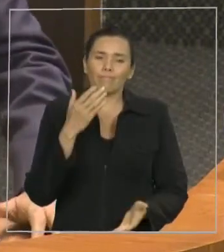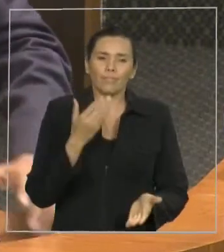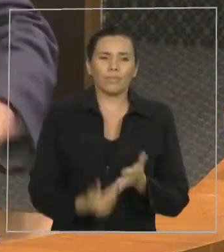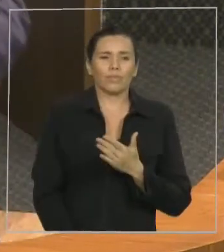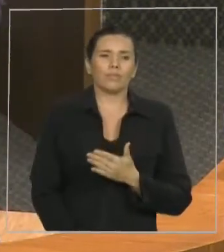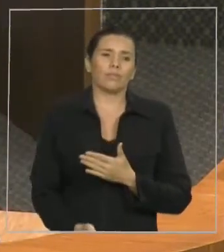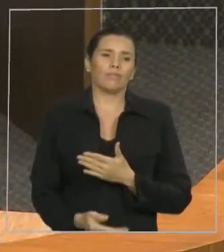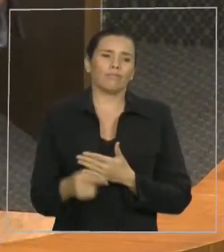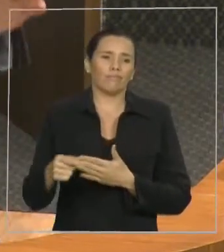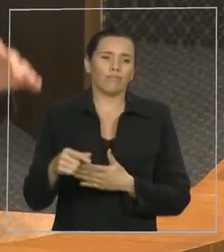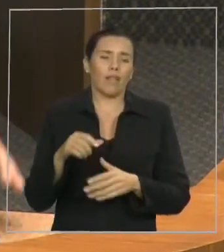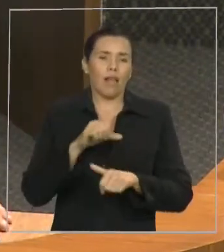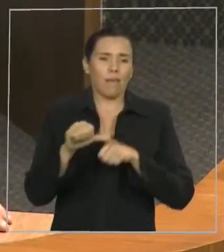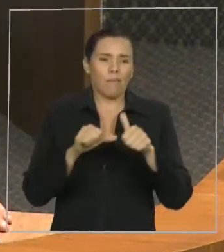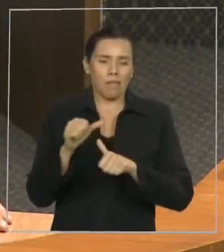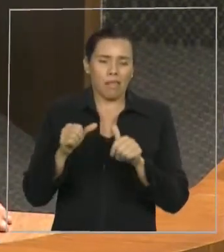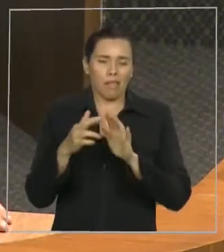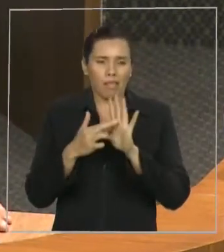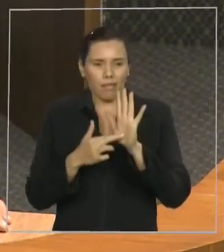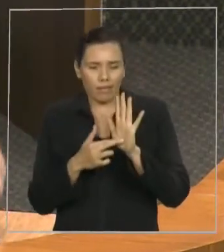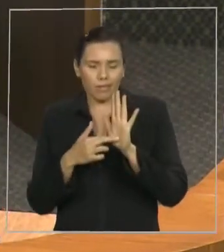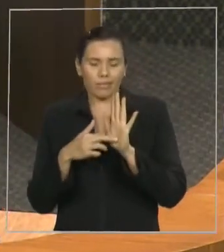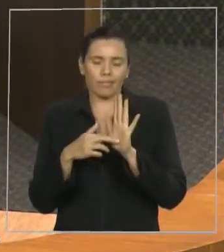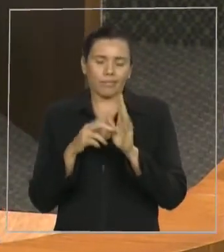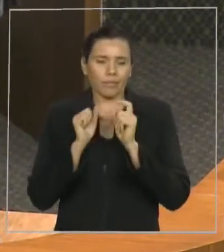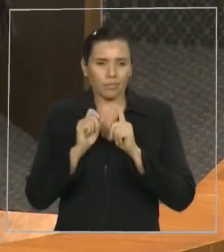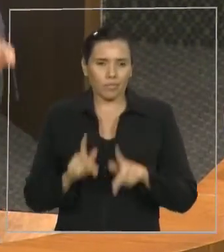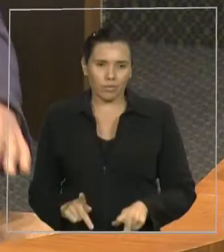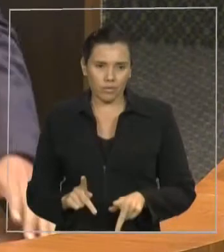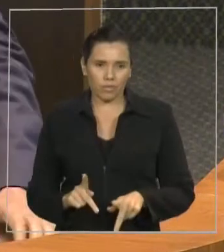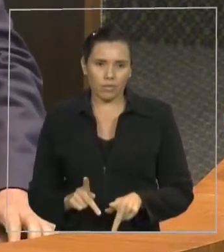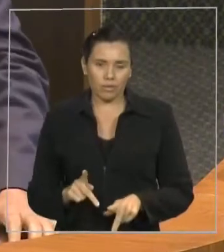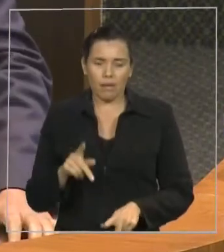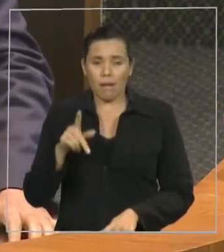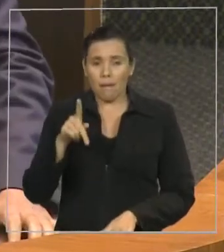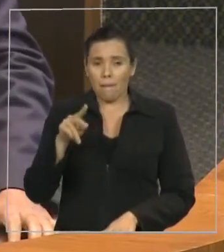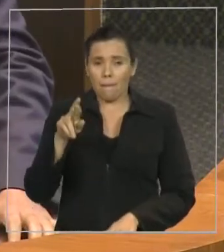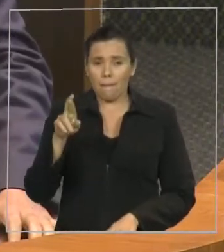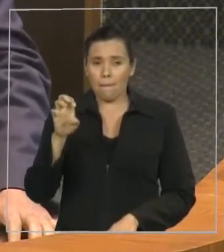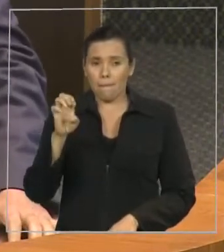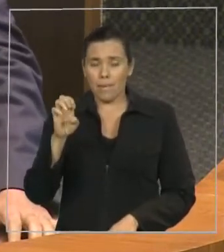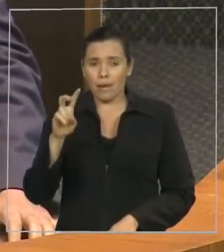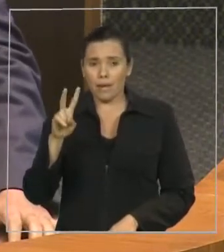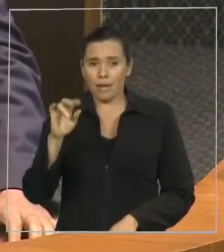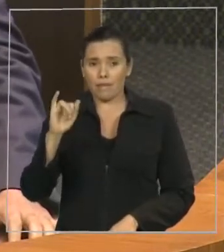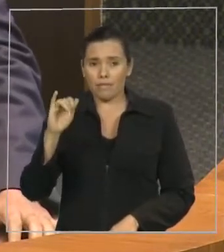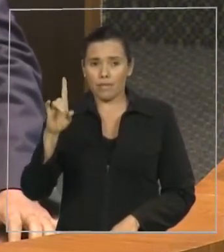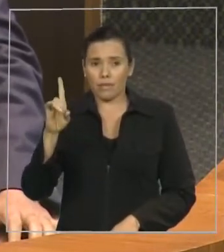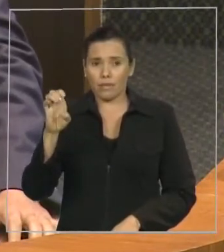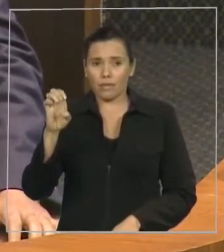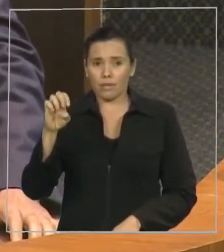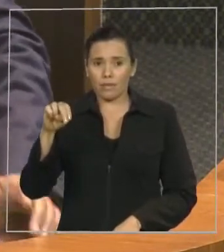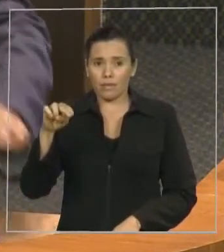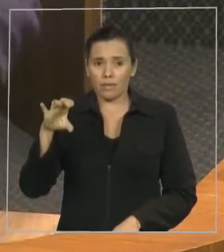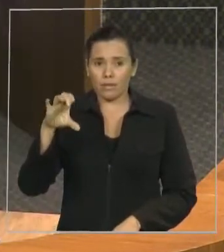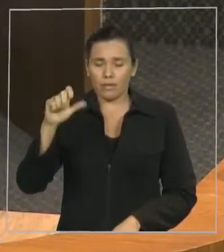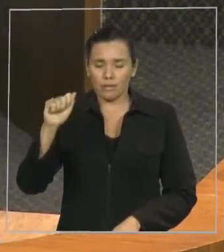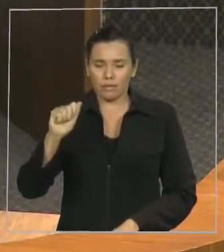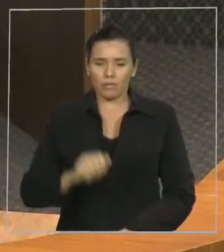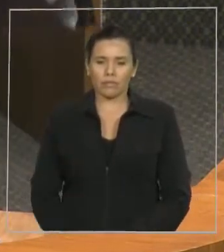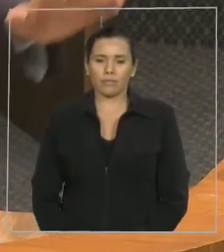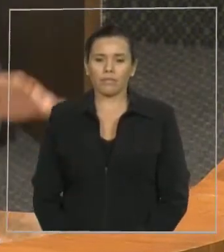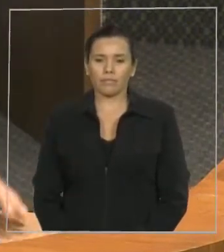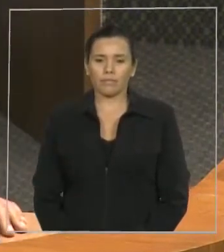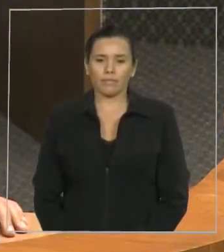Previdência. Mudar a pauta, inventar uma intervenção no Rio de Janeiro apenas como